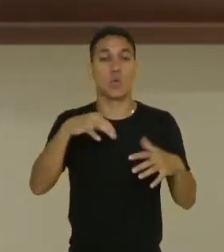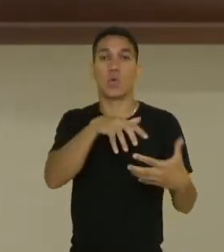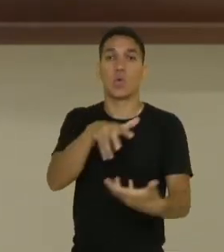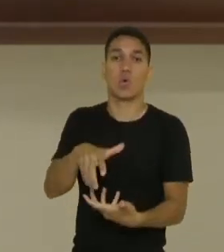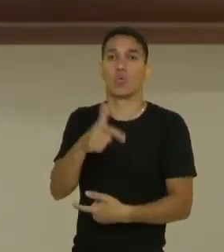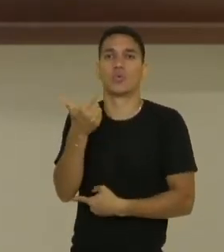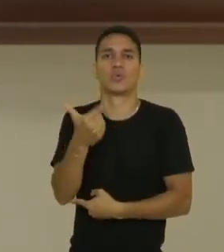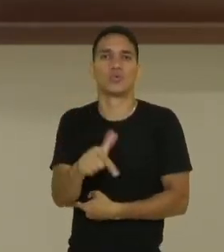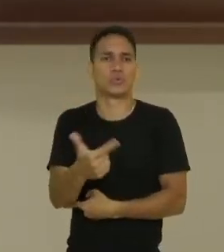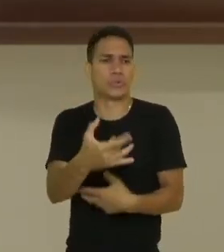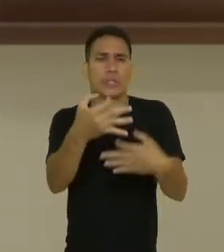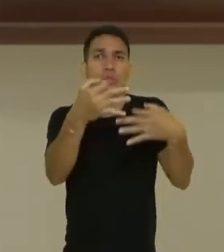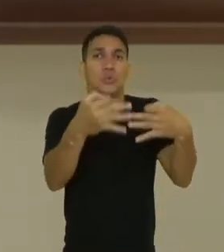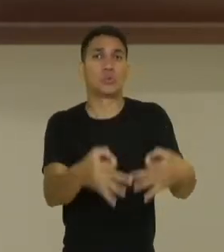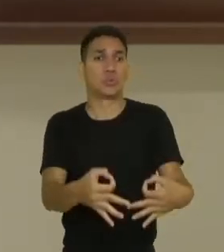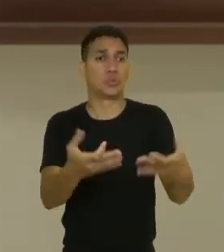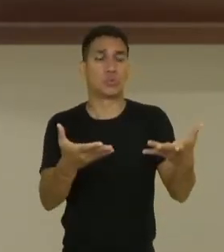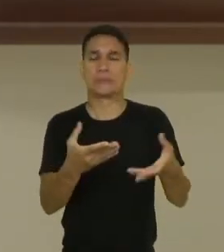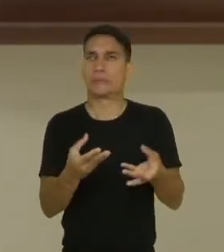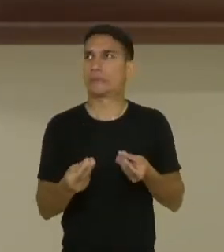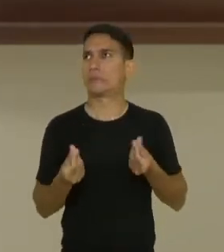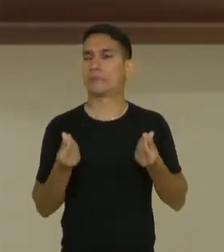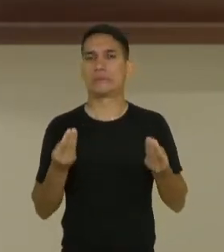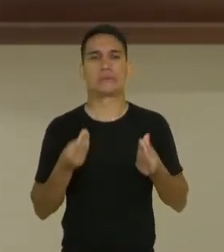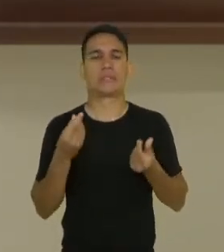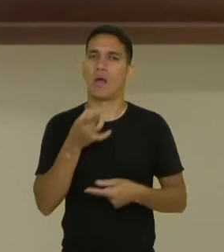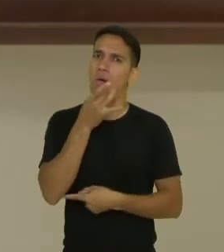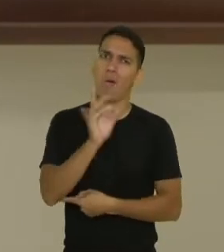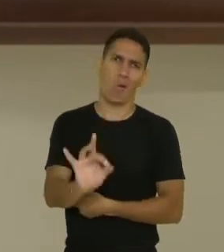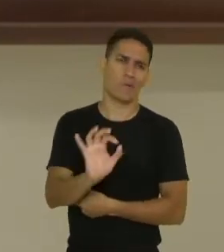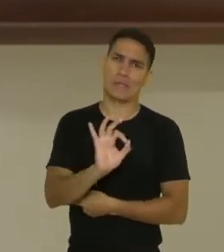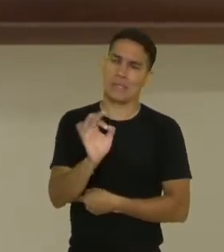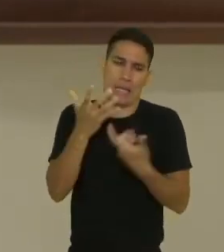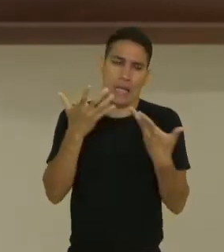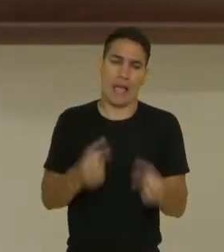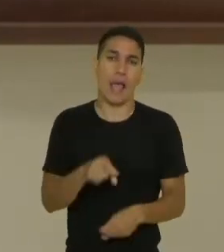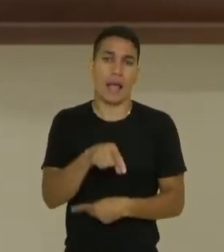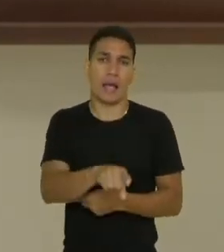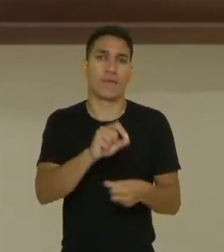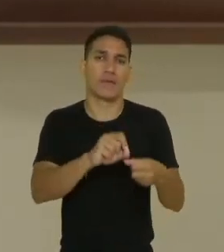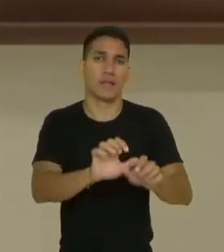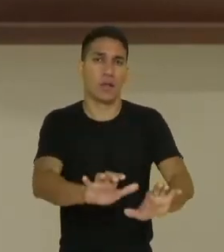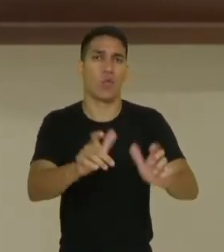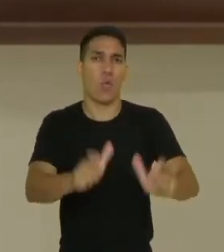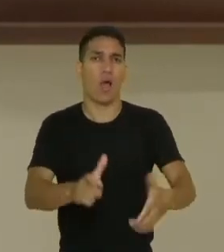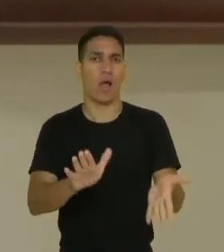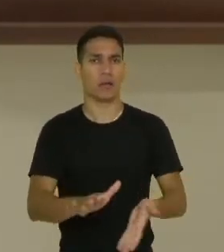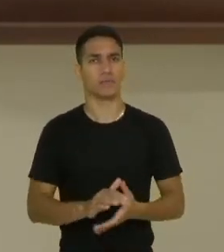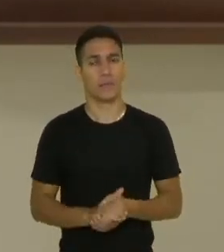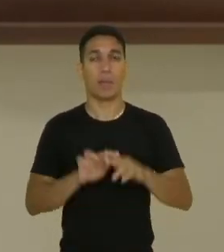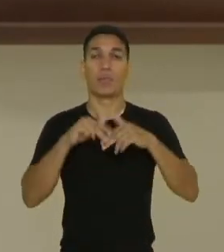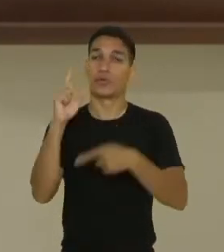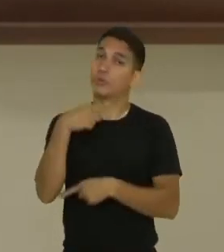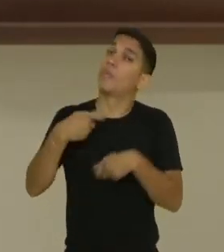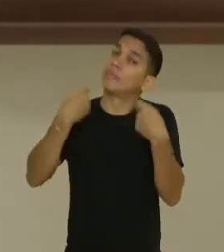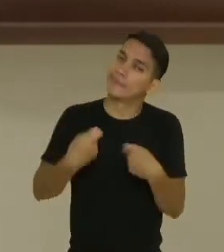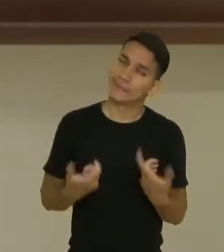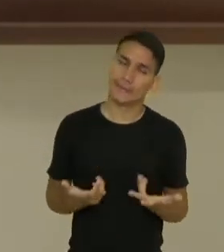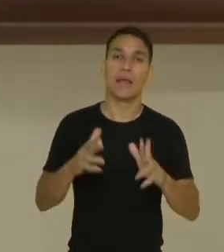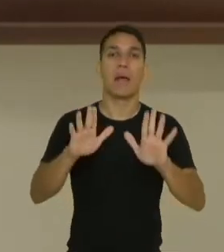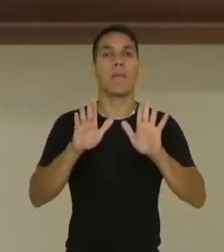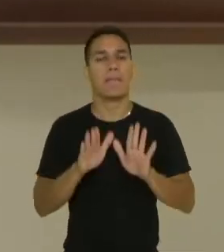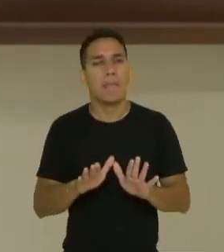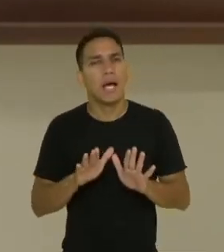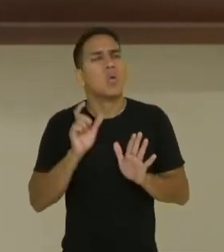não exista justiça. Meu Deus, horrível, né? Alguém quer ficar nesse lugar? Então, a gente precisa dele. Mas a noção